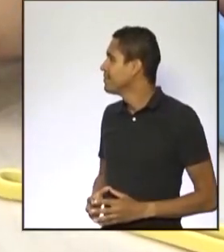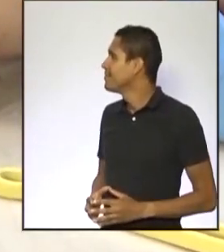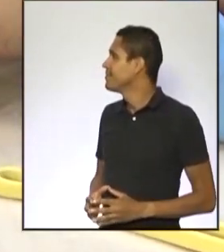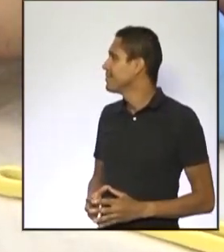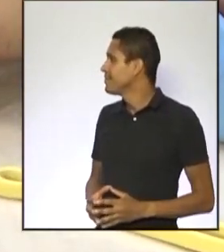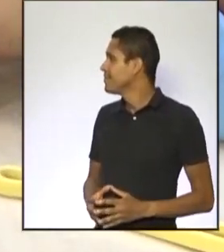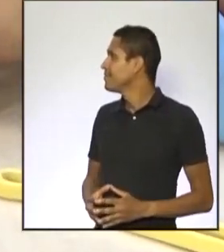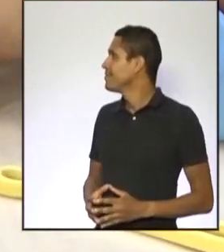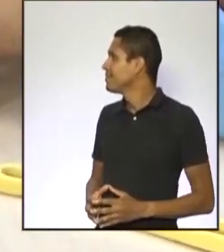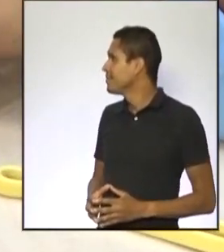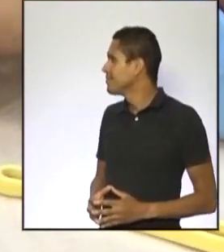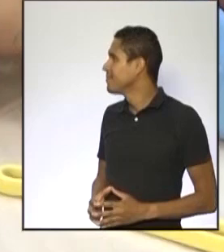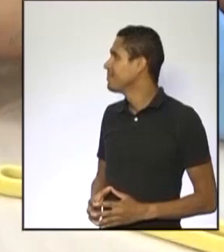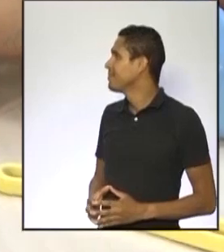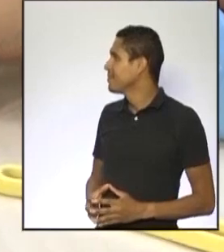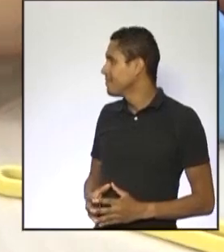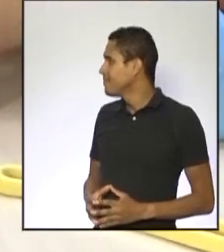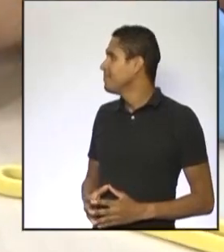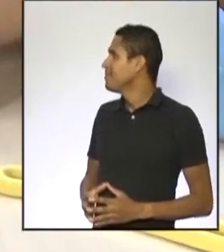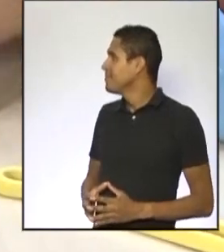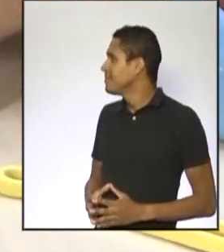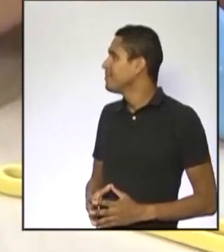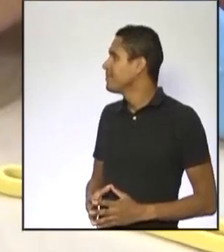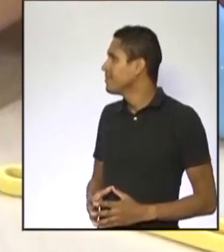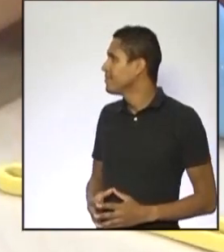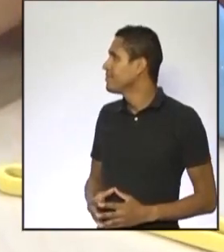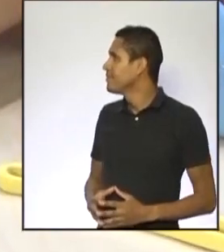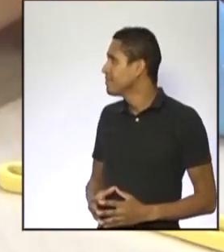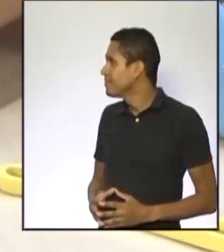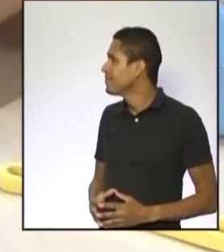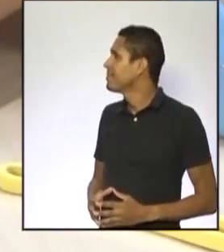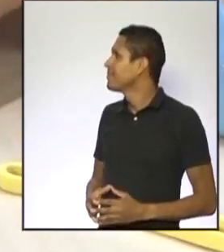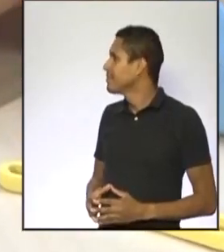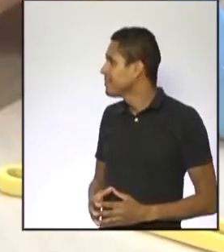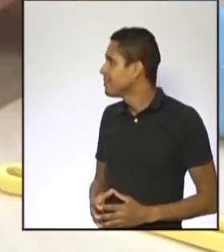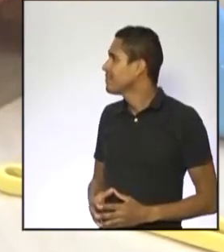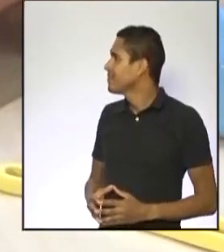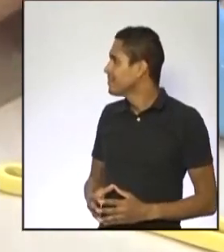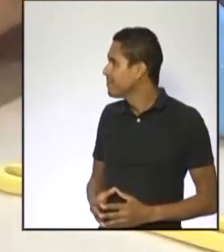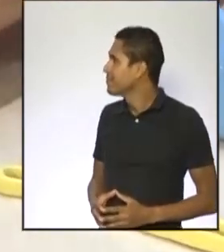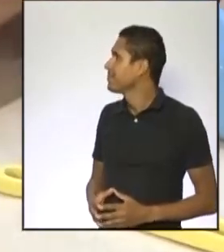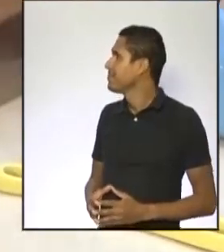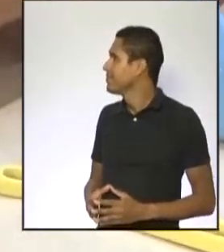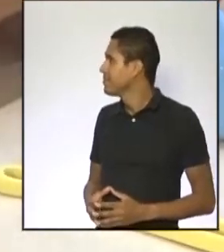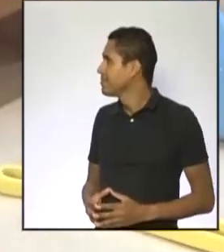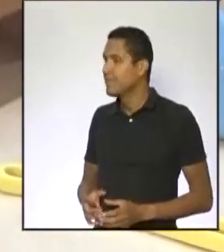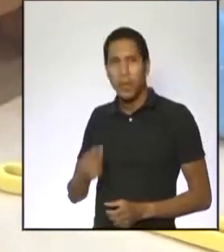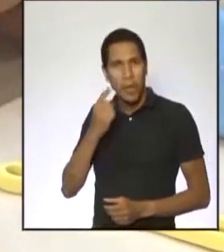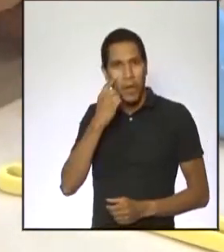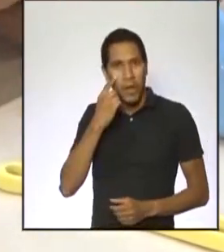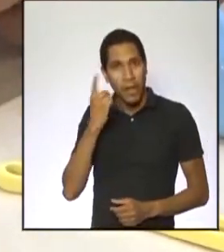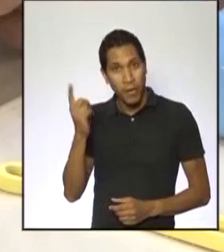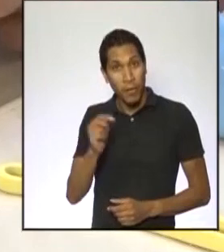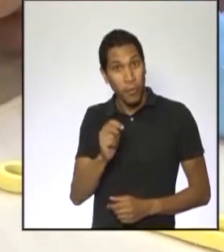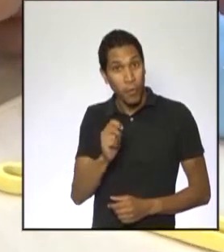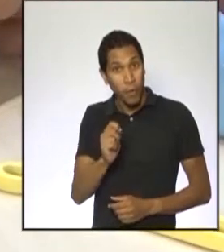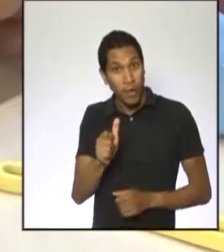E assim a nossa rodinha, nosso eixo do nosso carrinho começa a ficar pronto.